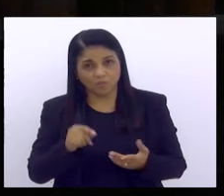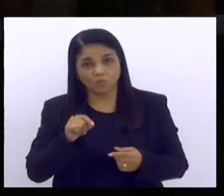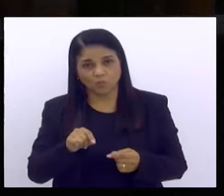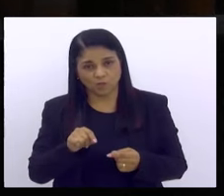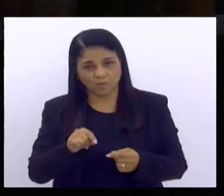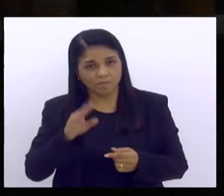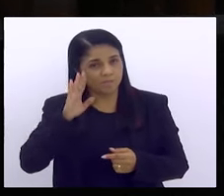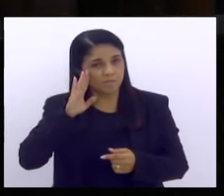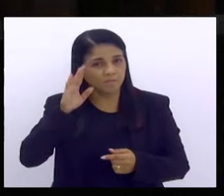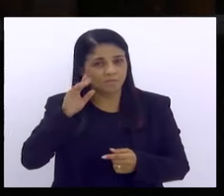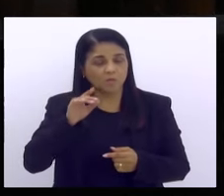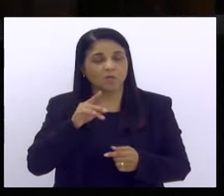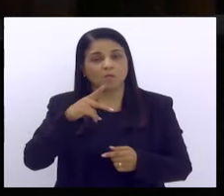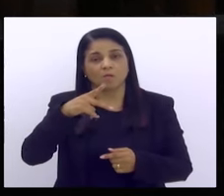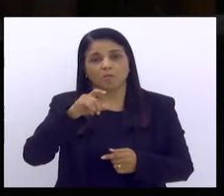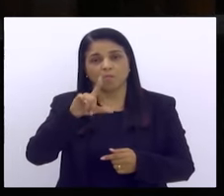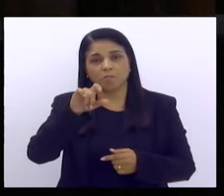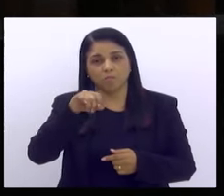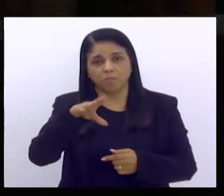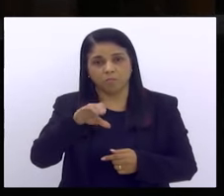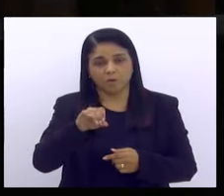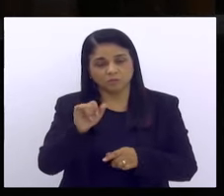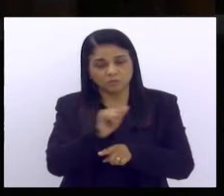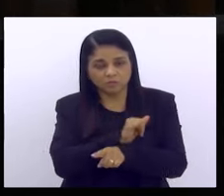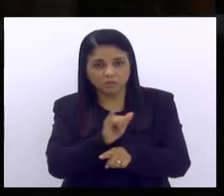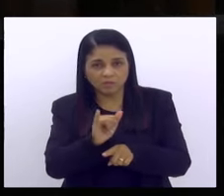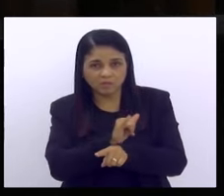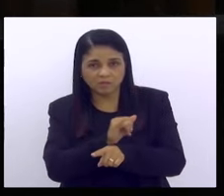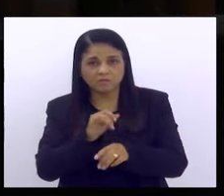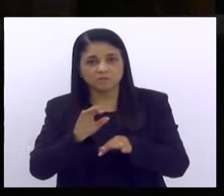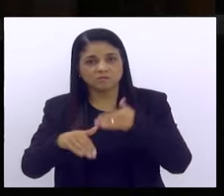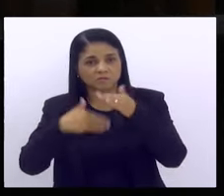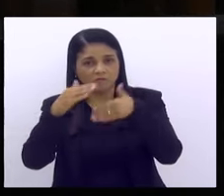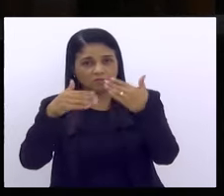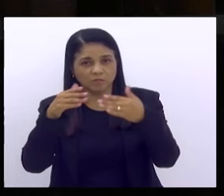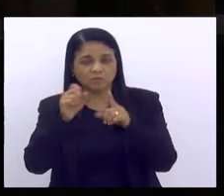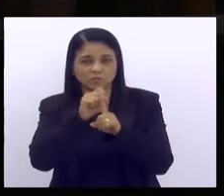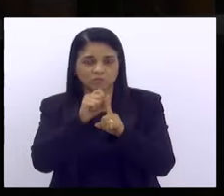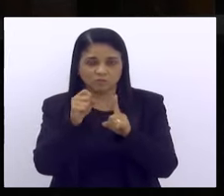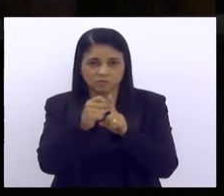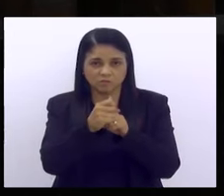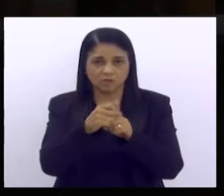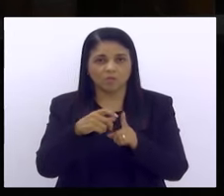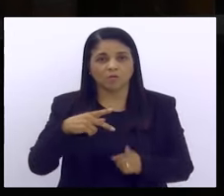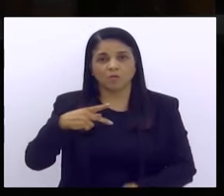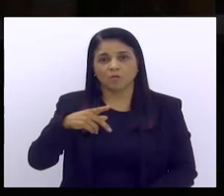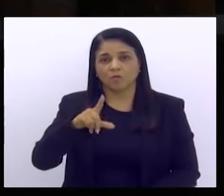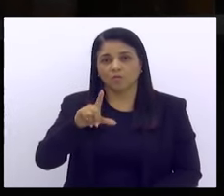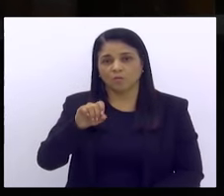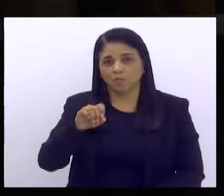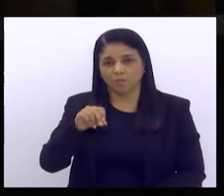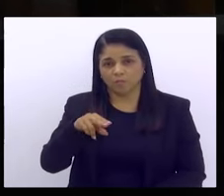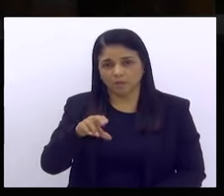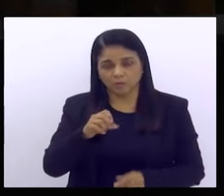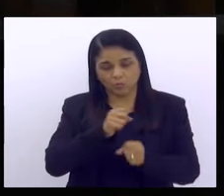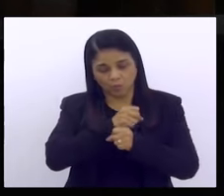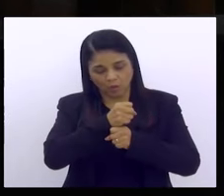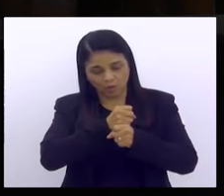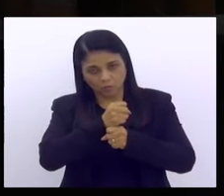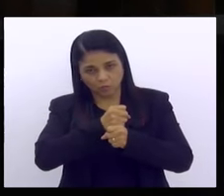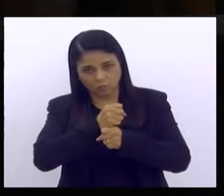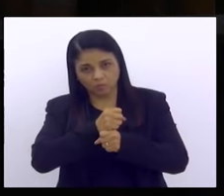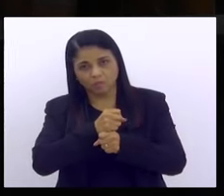Plano Estratégico de Desenvolvimento Econômico e Social, o Plano Plurianual e